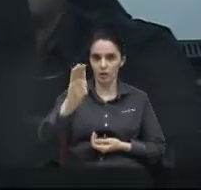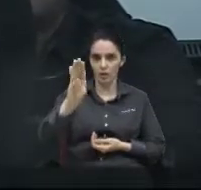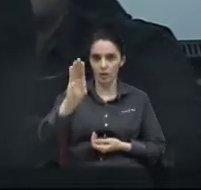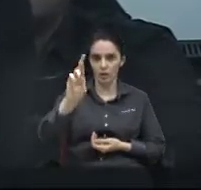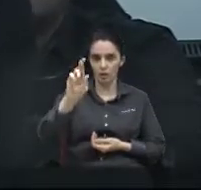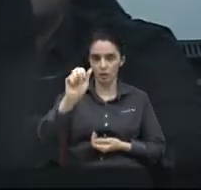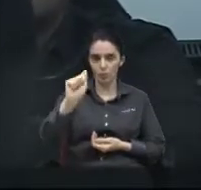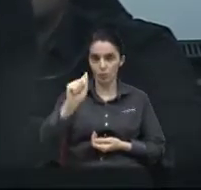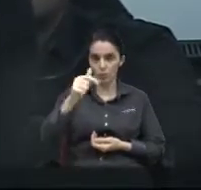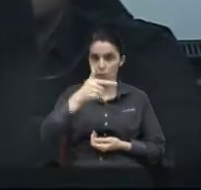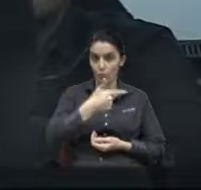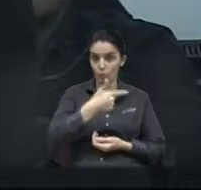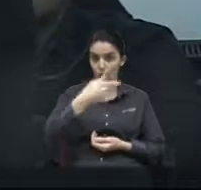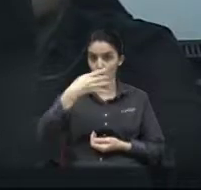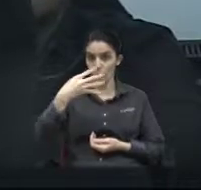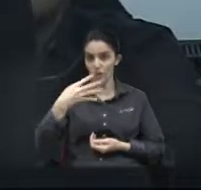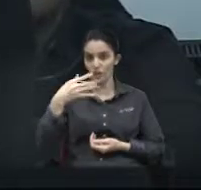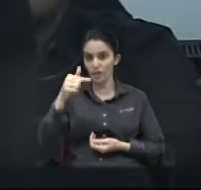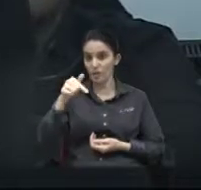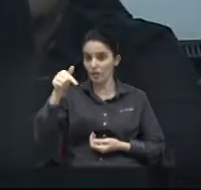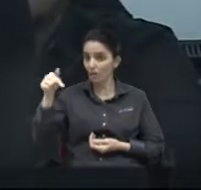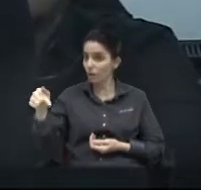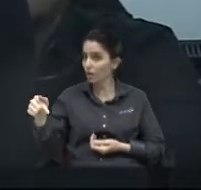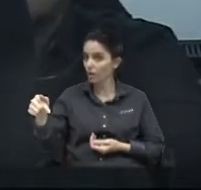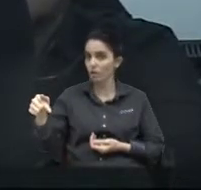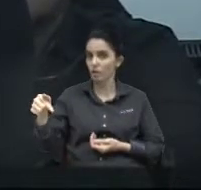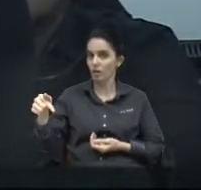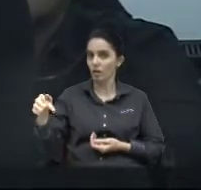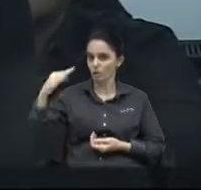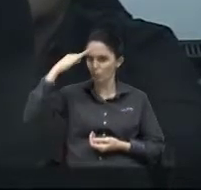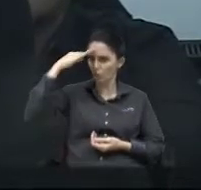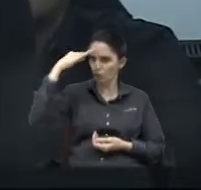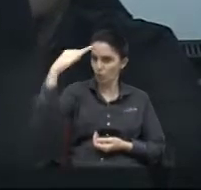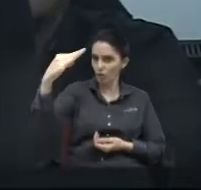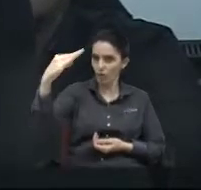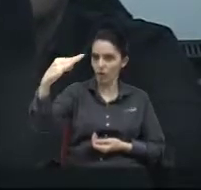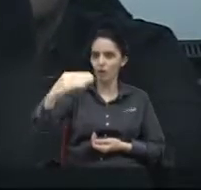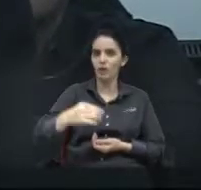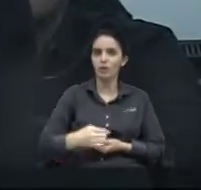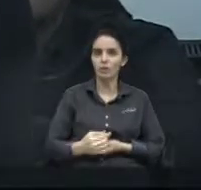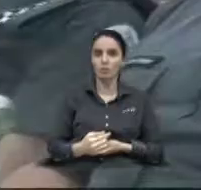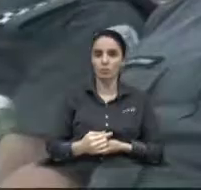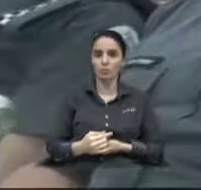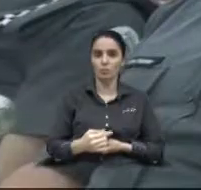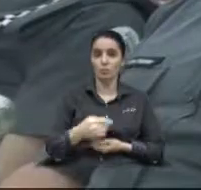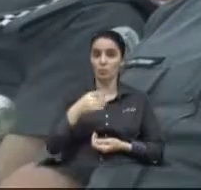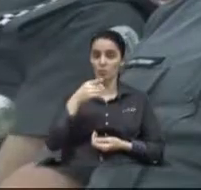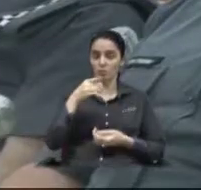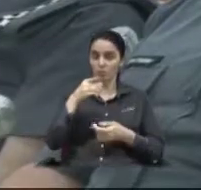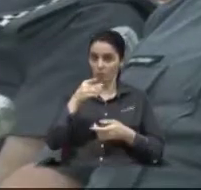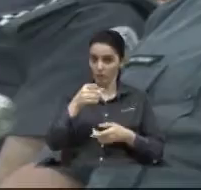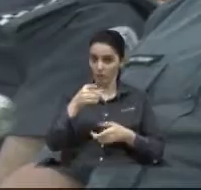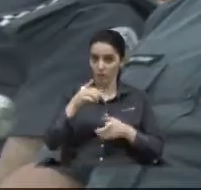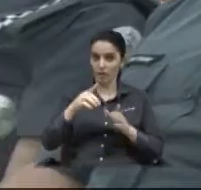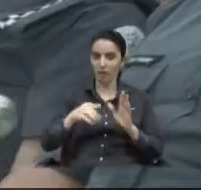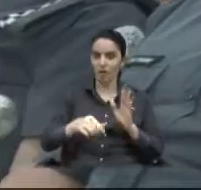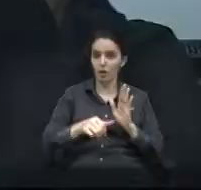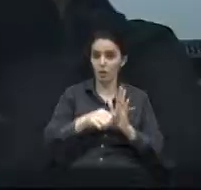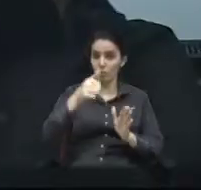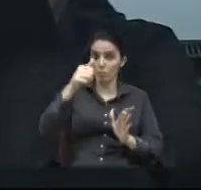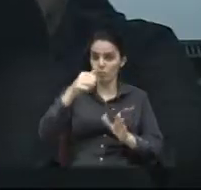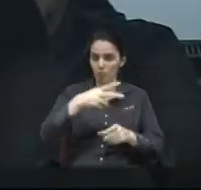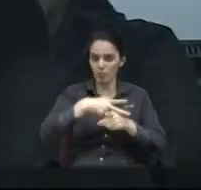quatrocentos e setenta e sete soldados você foi a vencedora pelos trabalhos realizados